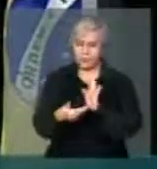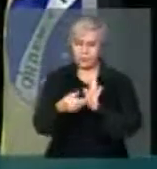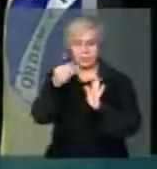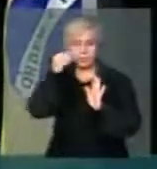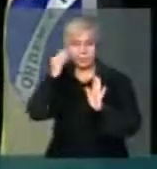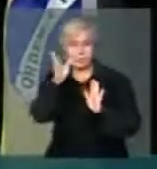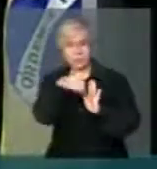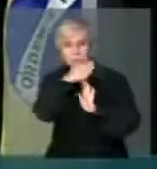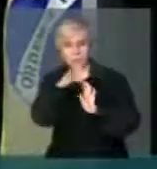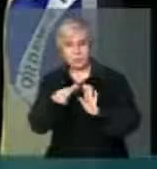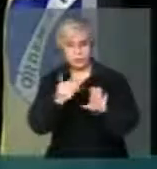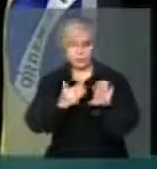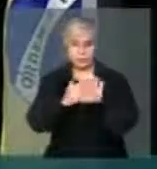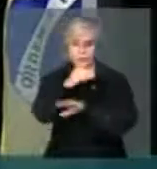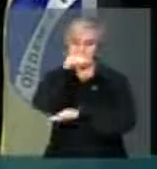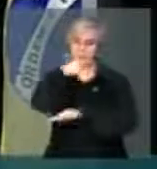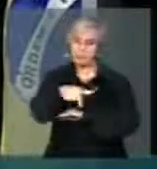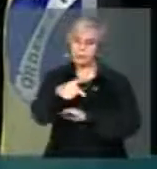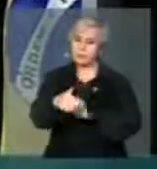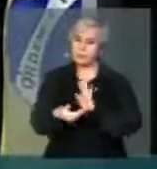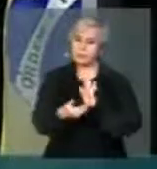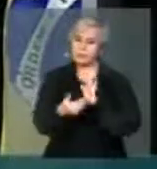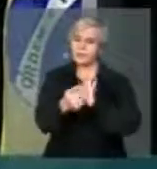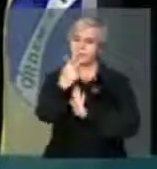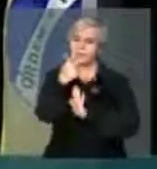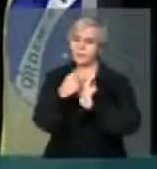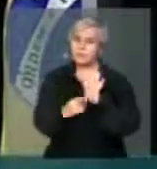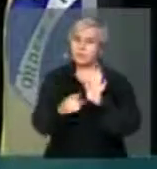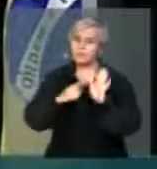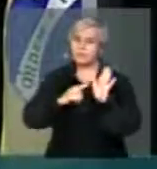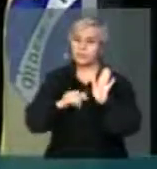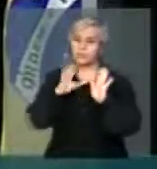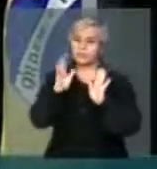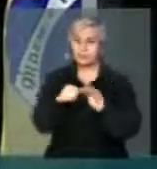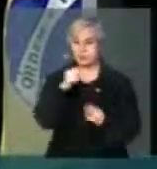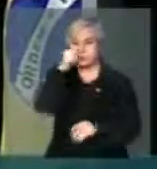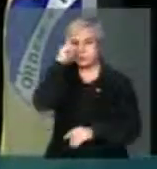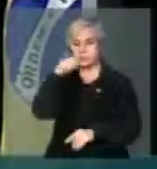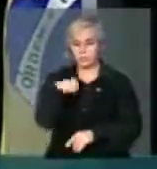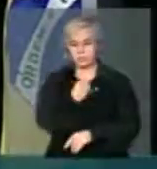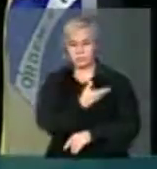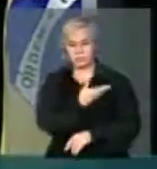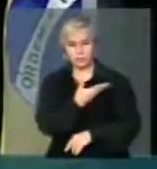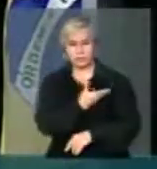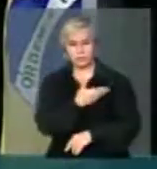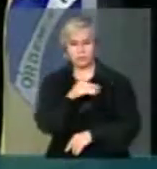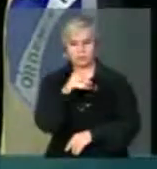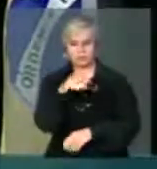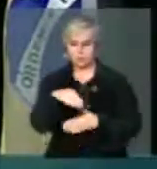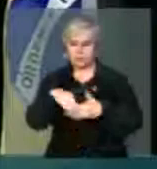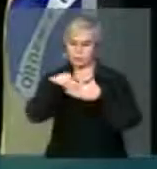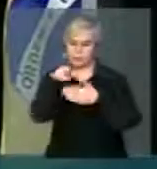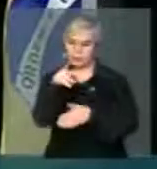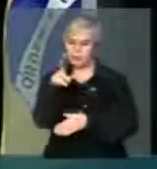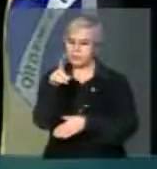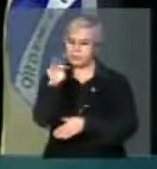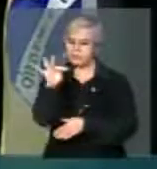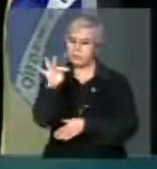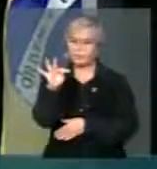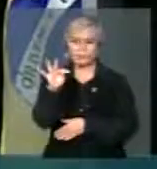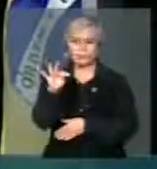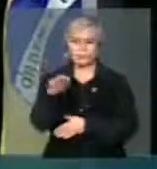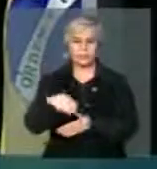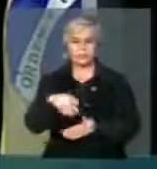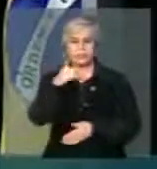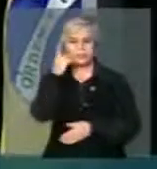que fosse aprovado aqui um projeto que tramitava de autoria do nosso colega, líder do PDT nessa casa,